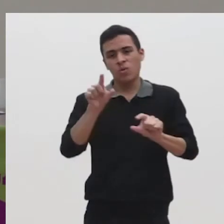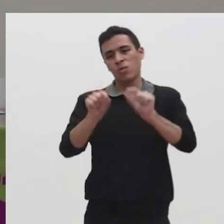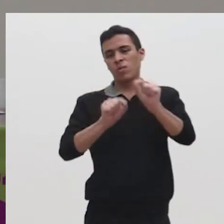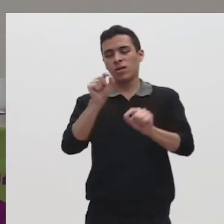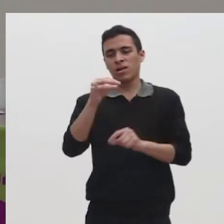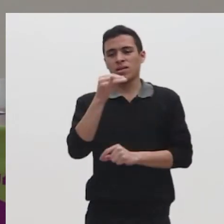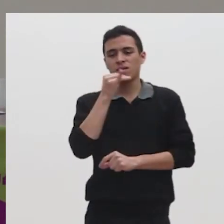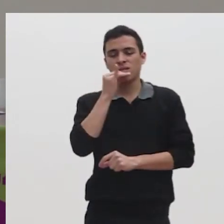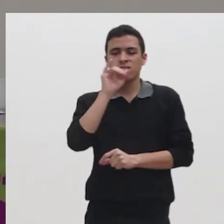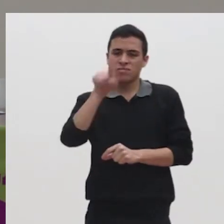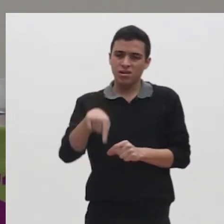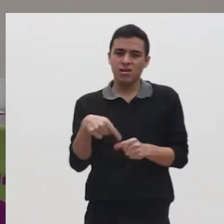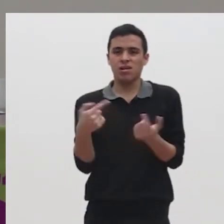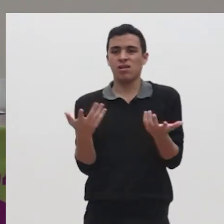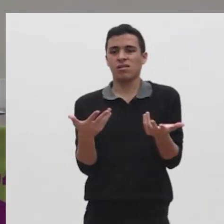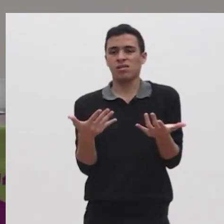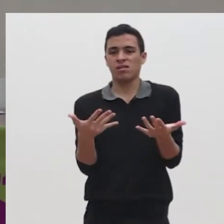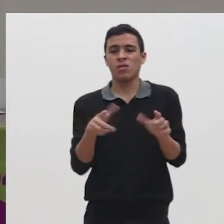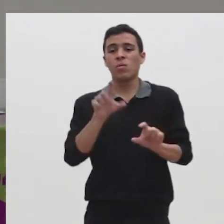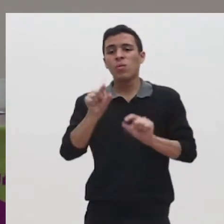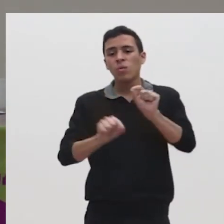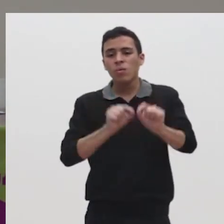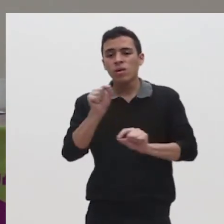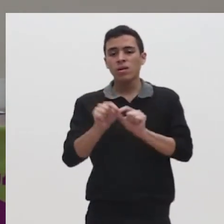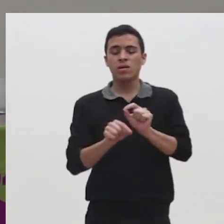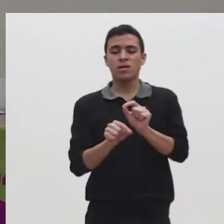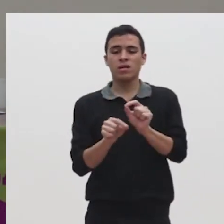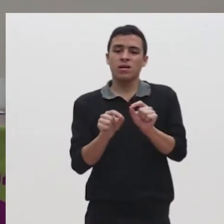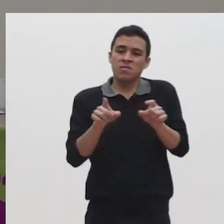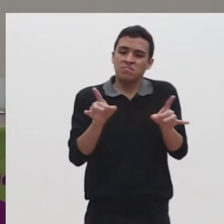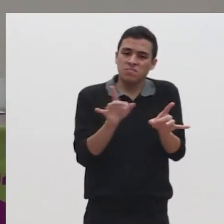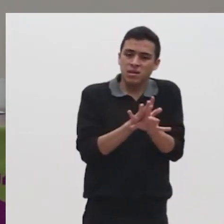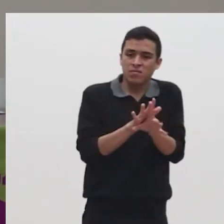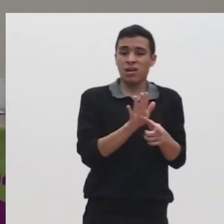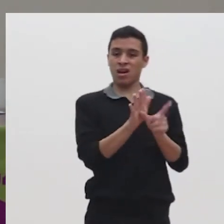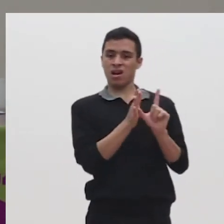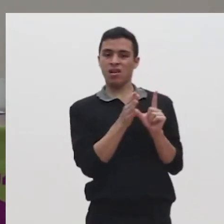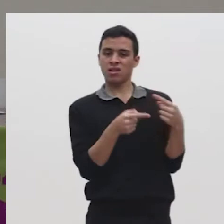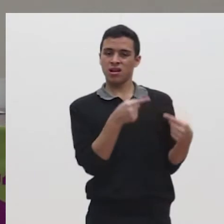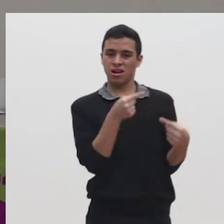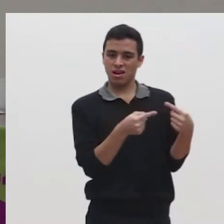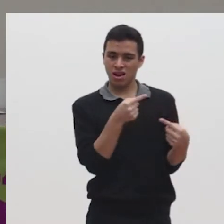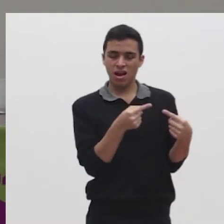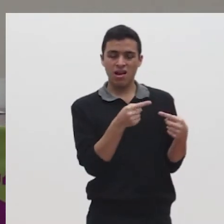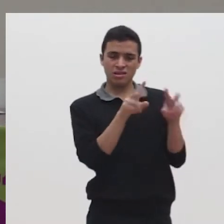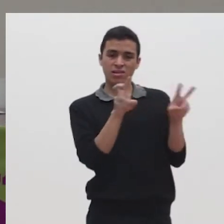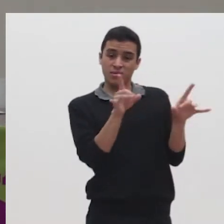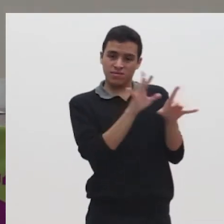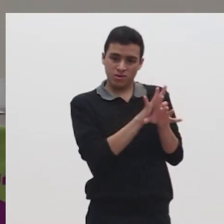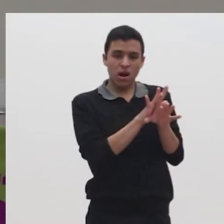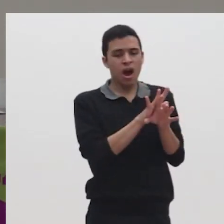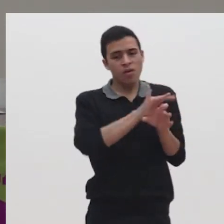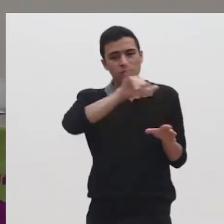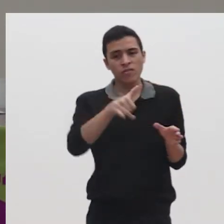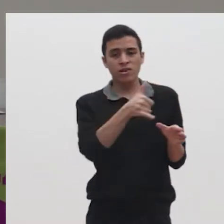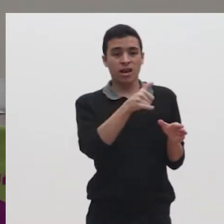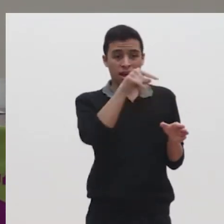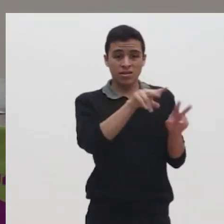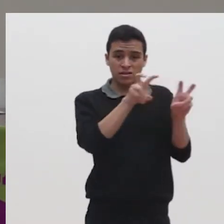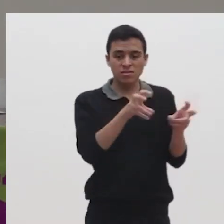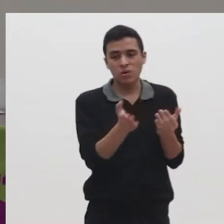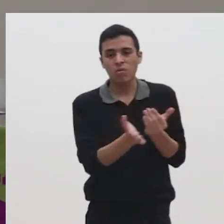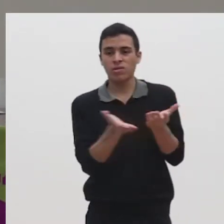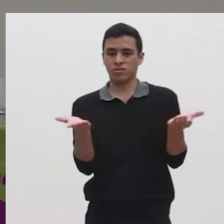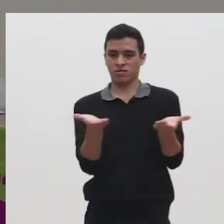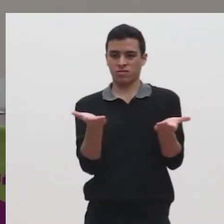alguma coisa que foi com a qual eu terminei, inclusive, o debate anterior que nós fizemos no interior do estado do Paraná.